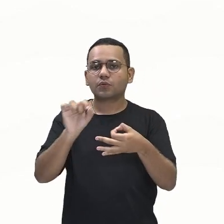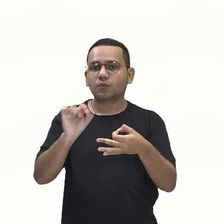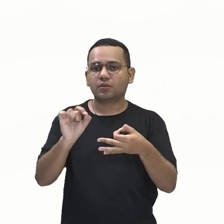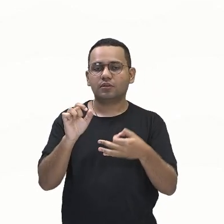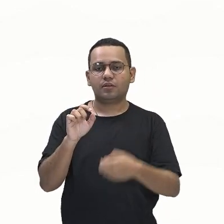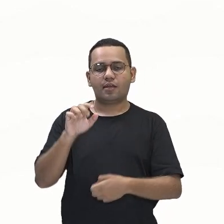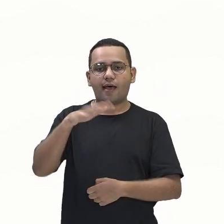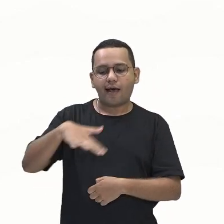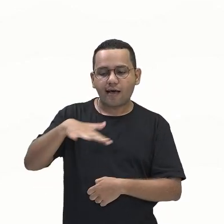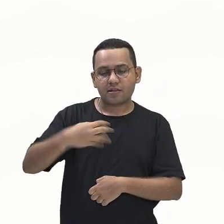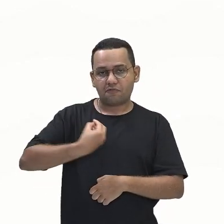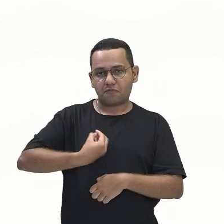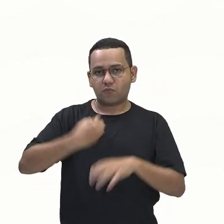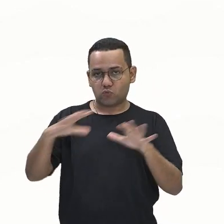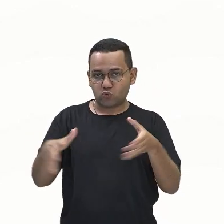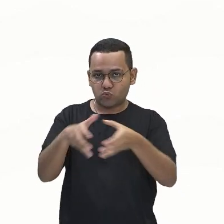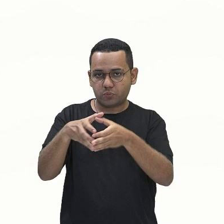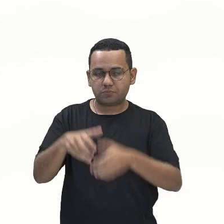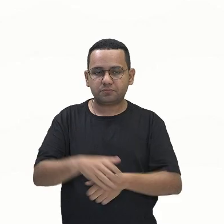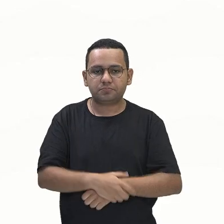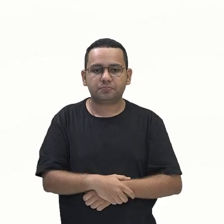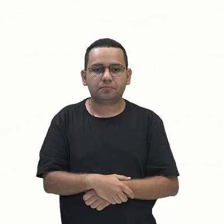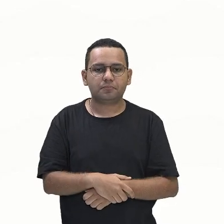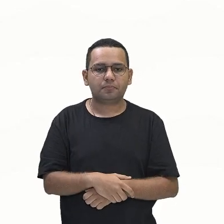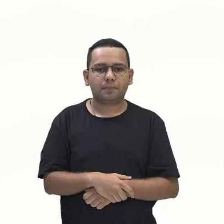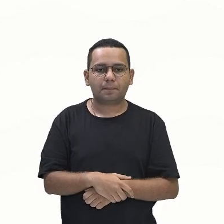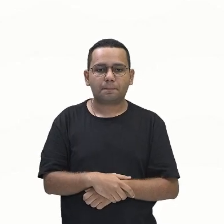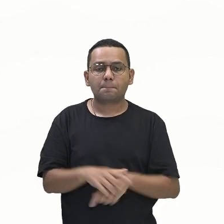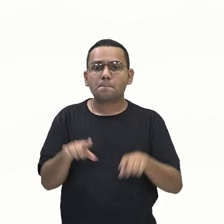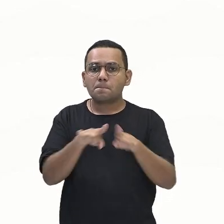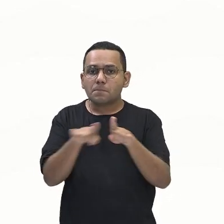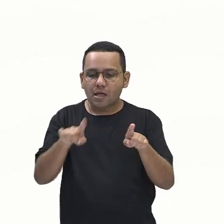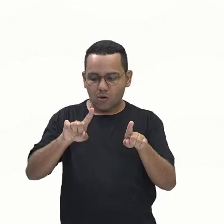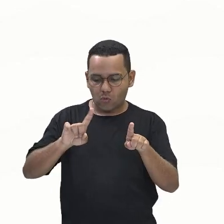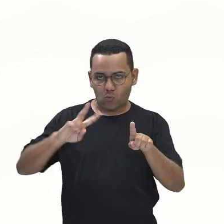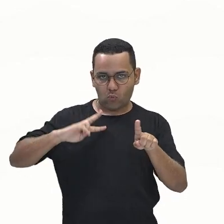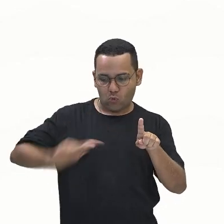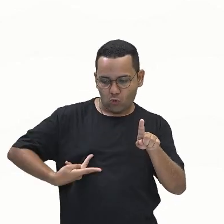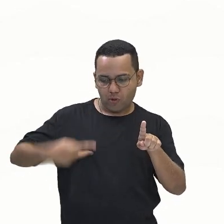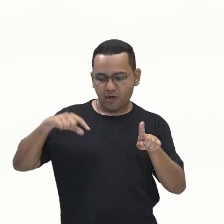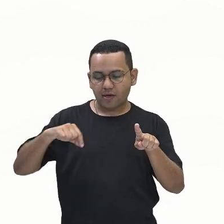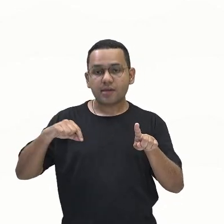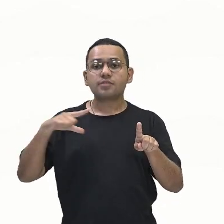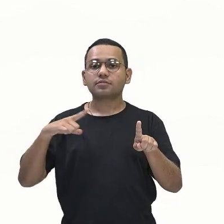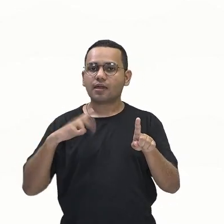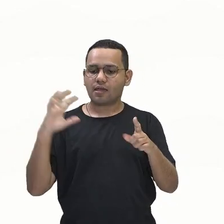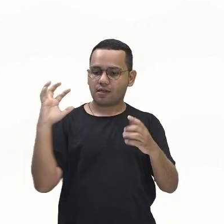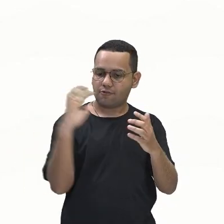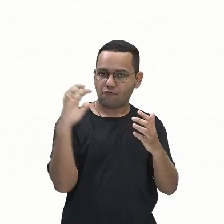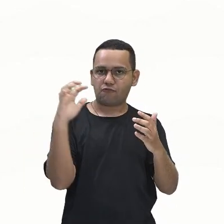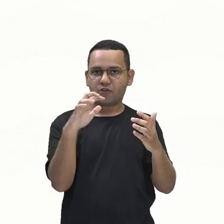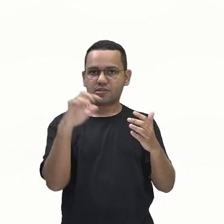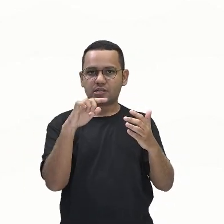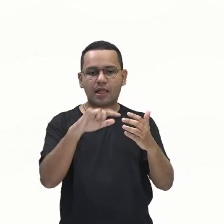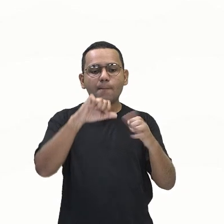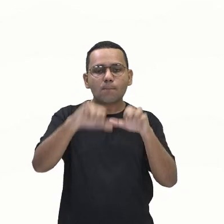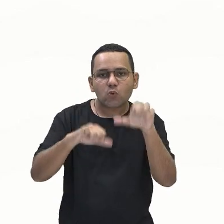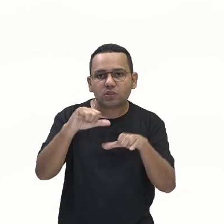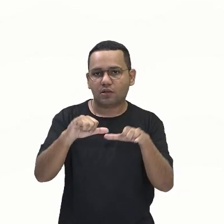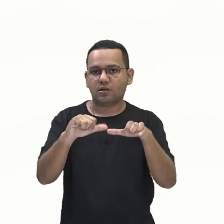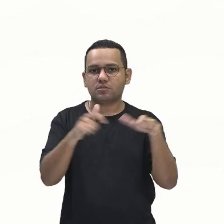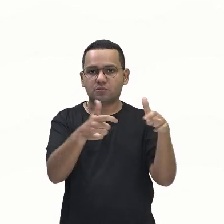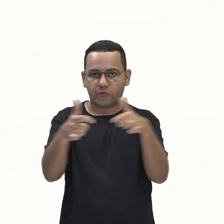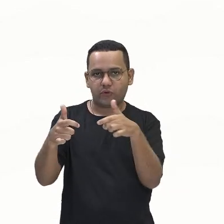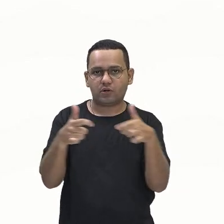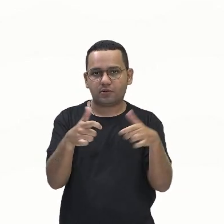E este homem, ele também causa interações, né, neste meio onde ele está.